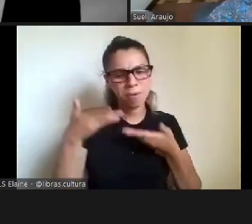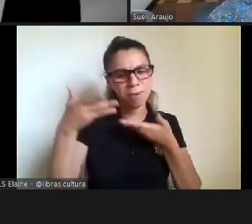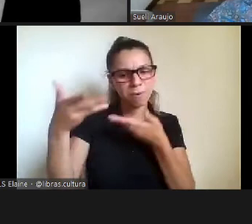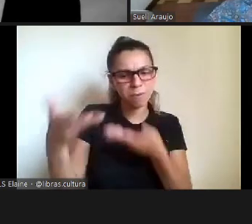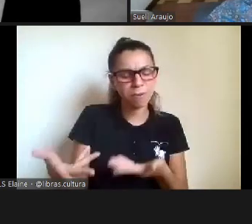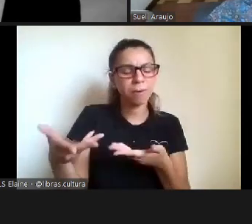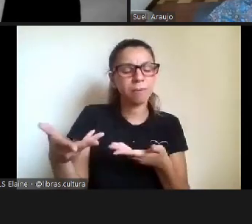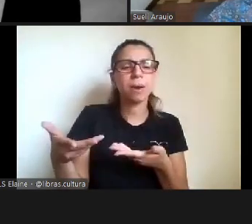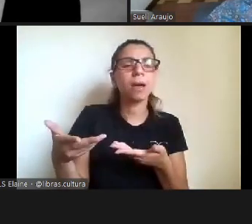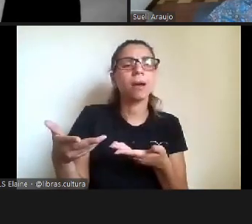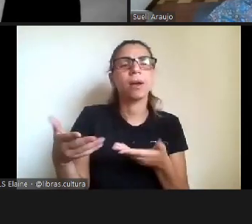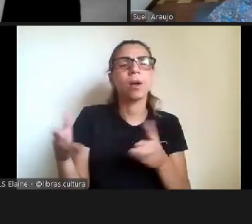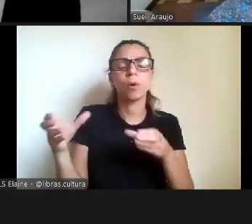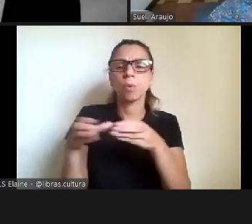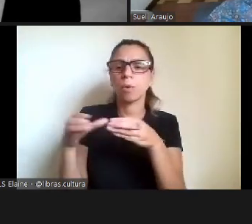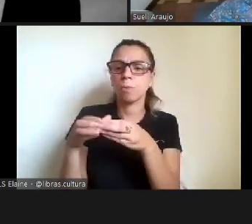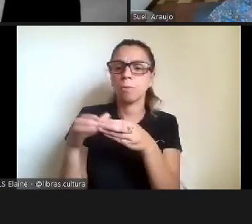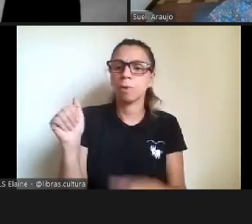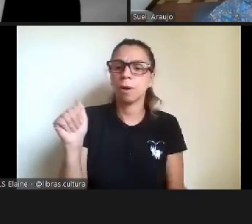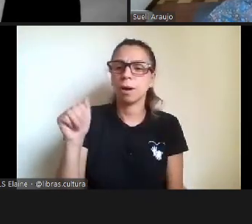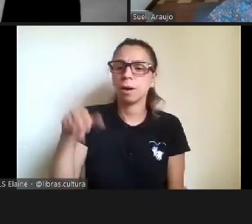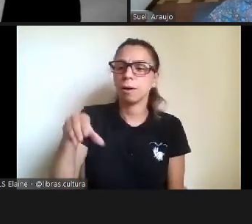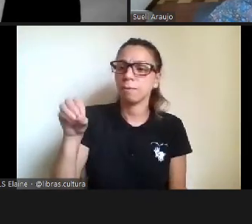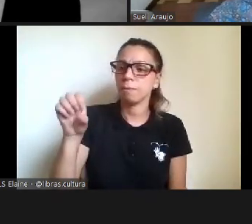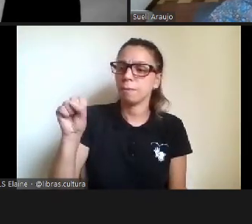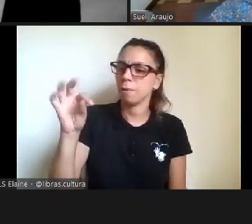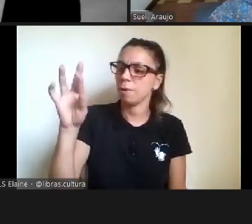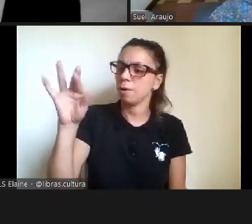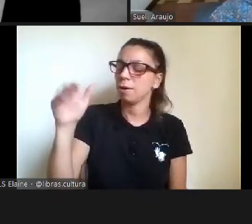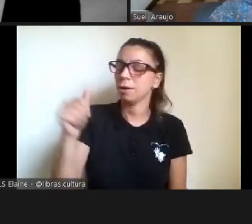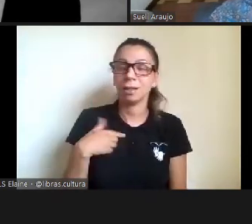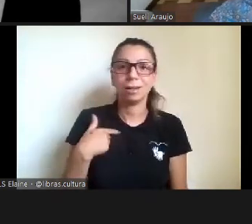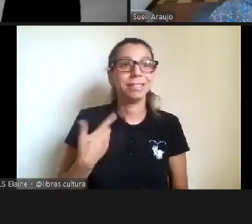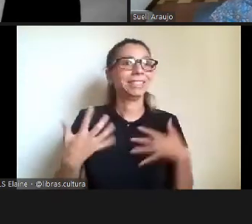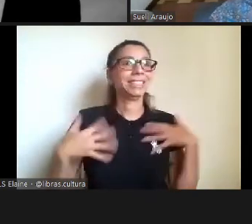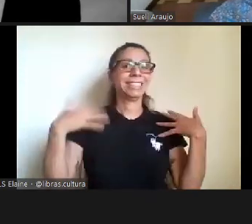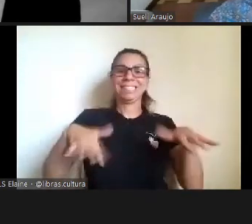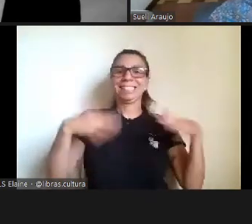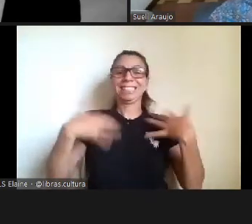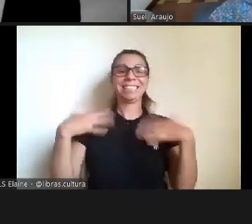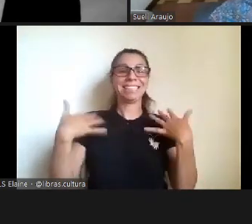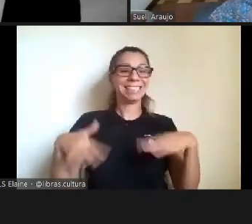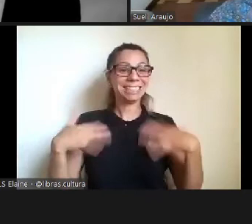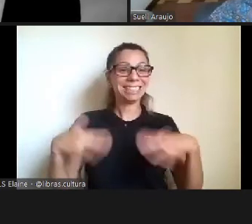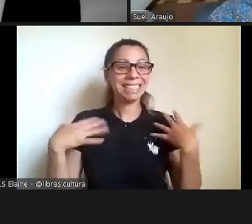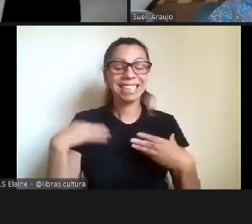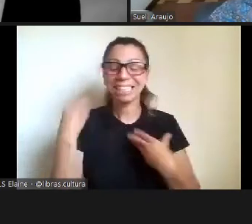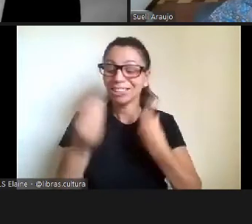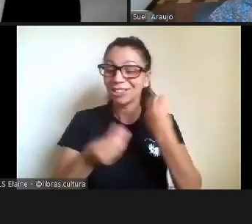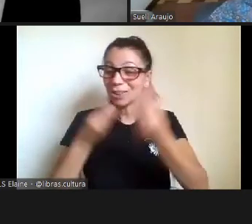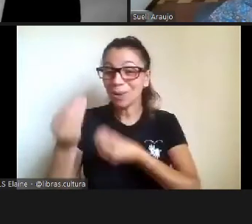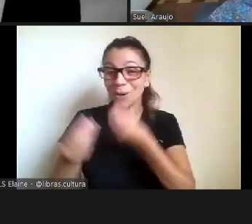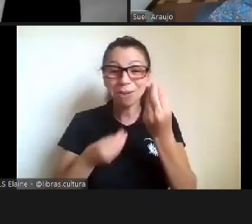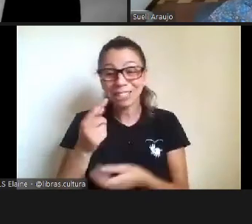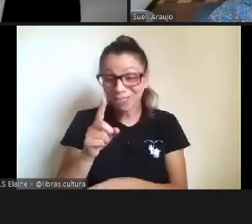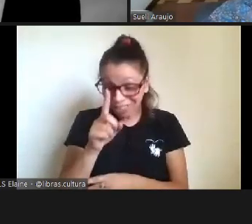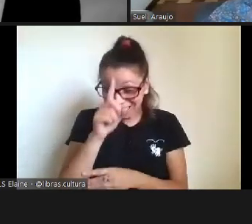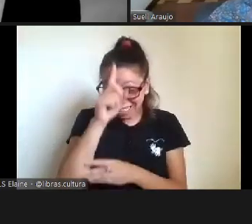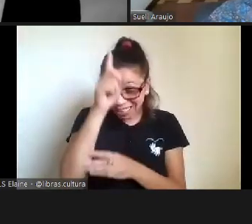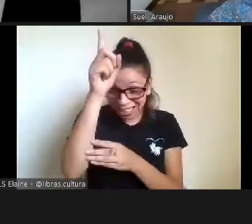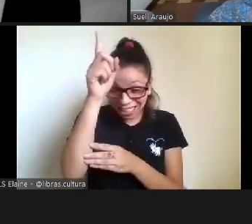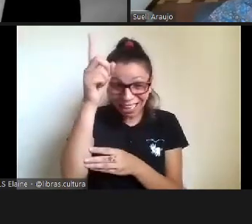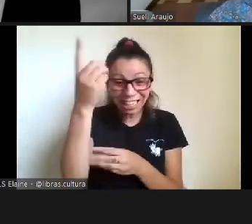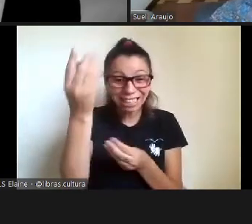a mostra, eu surtei. Eu surtei, porque eu falei, gente, como que eu vou criar algo do zero, né? Agora,